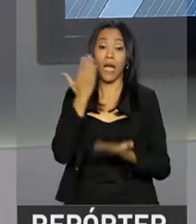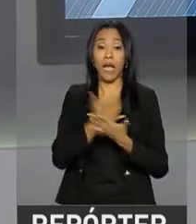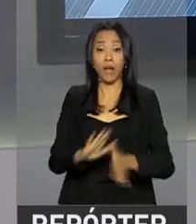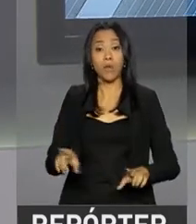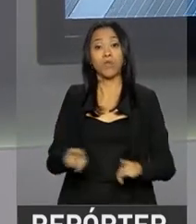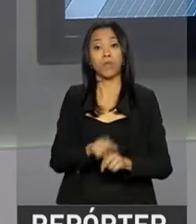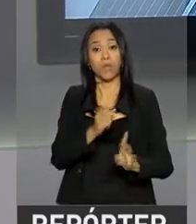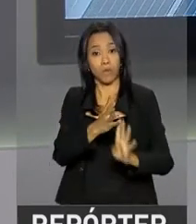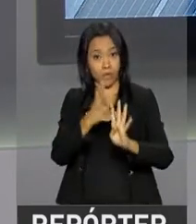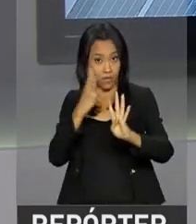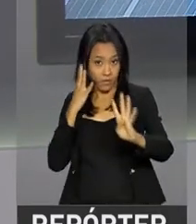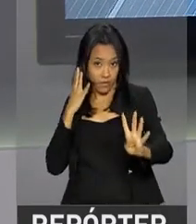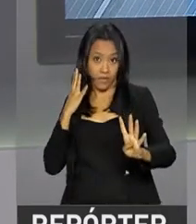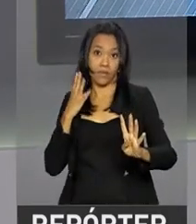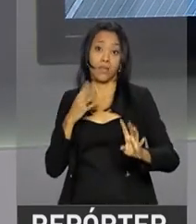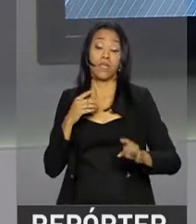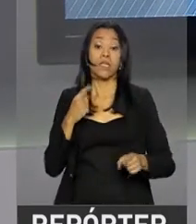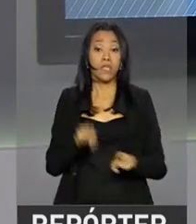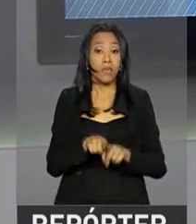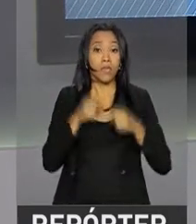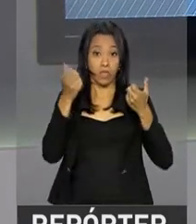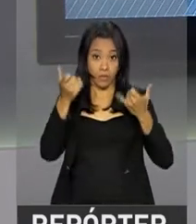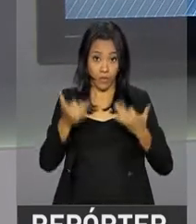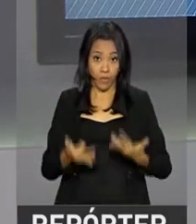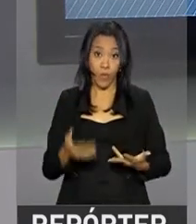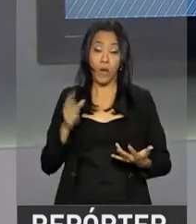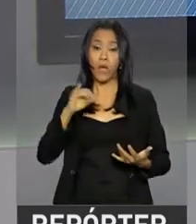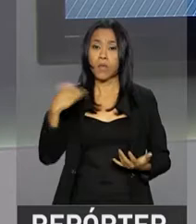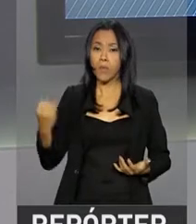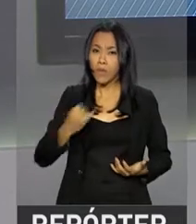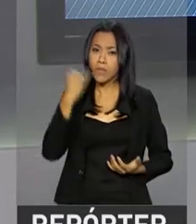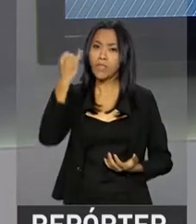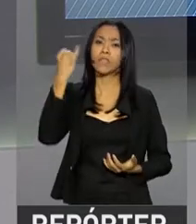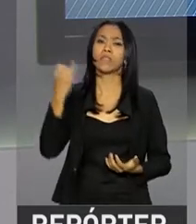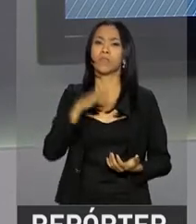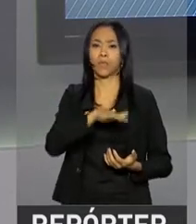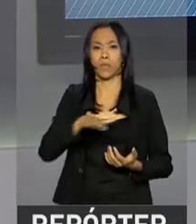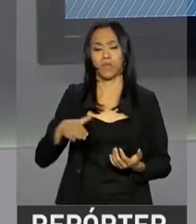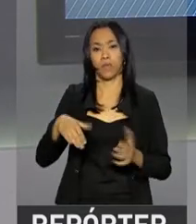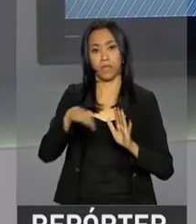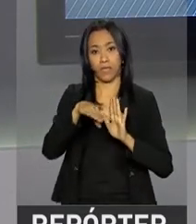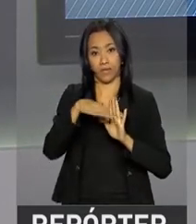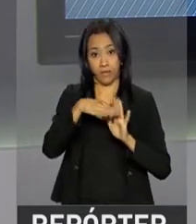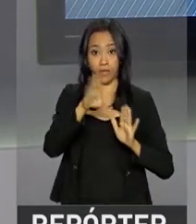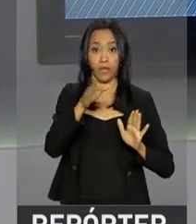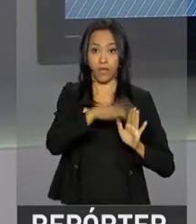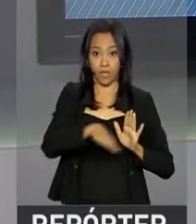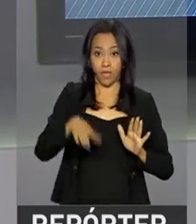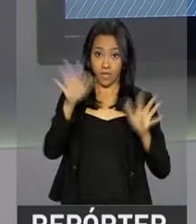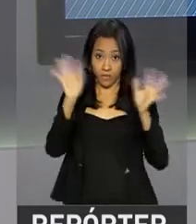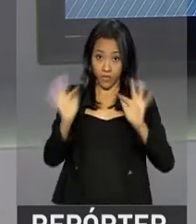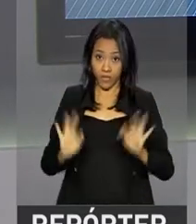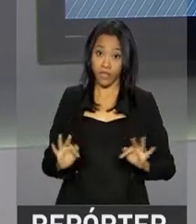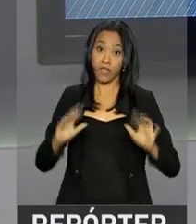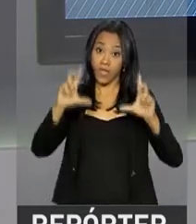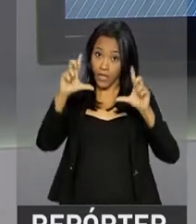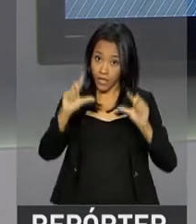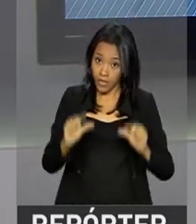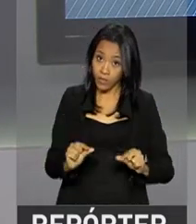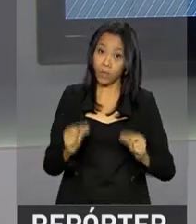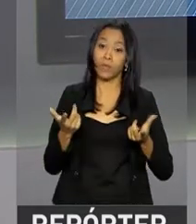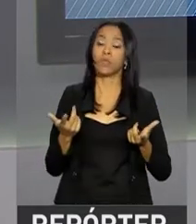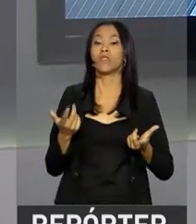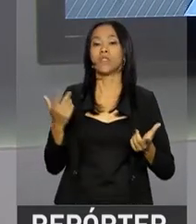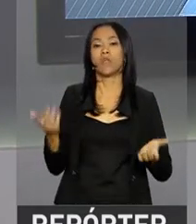programa osmar terra destacou ainda a importância do programa criança feliz que atua na redução da desigualdade e quebra o